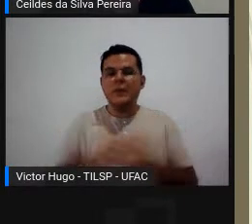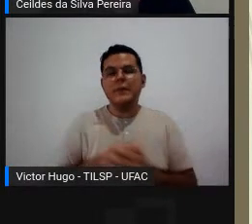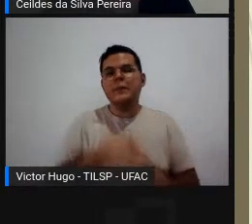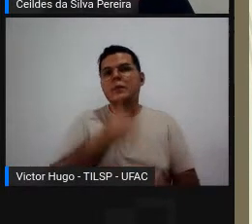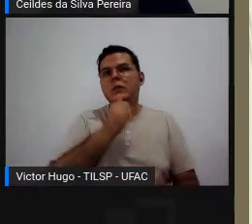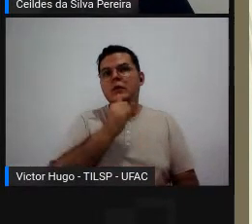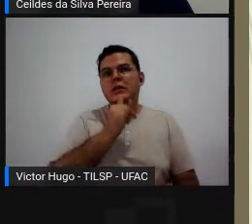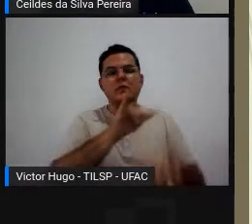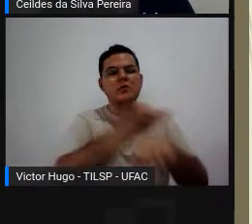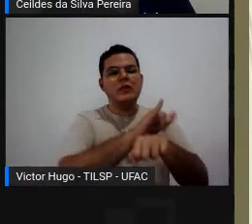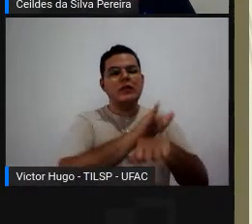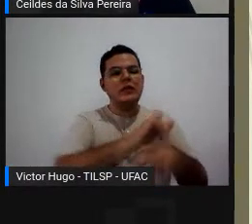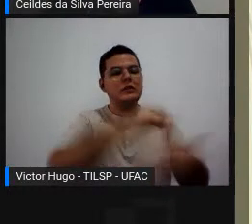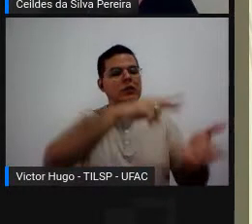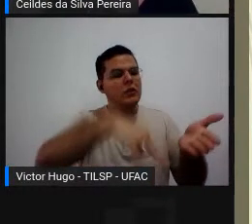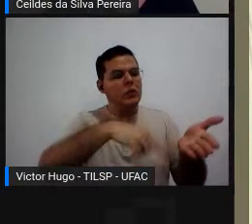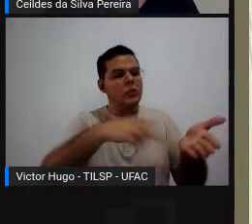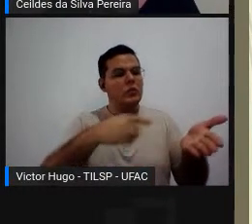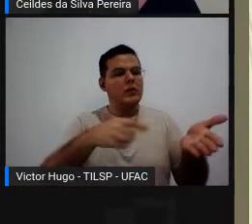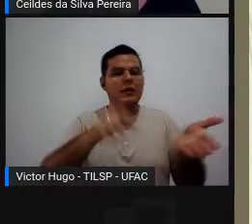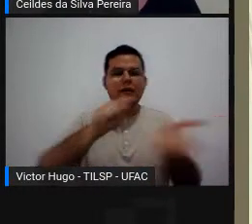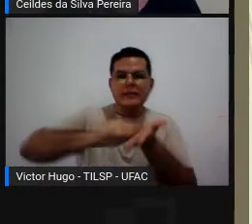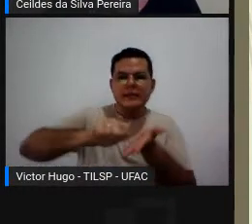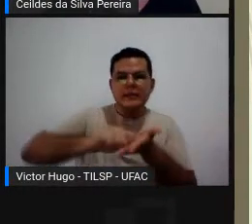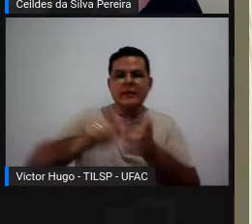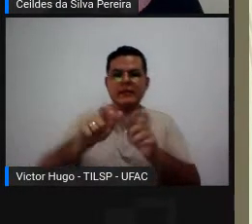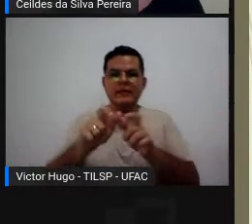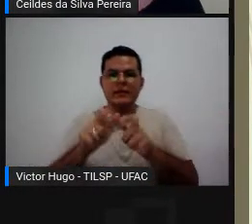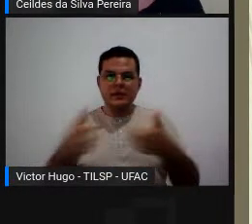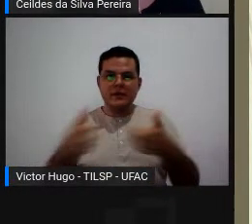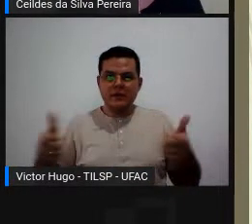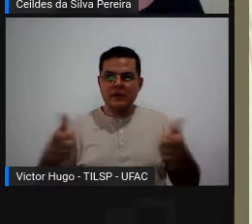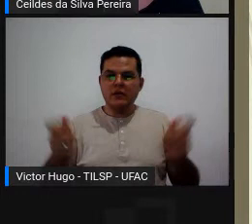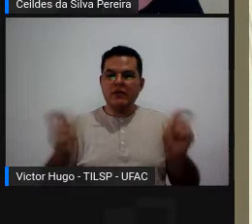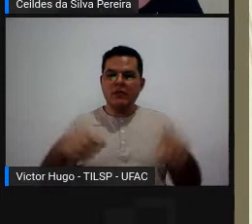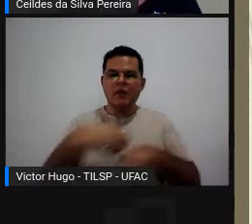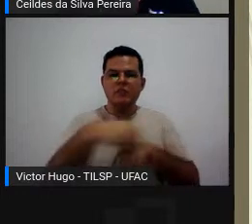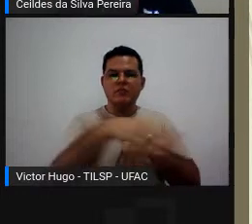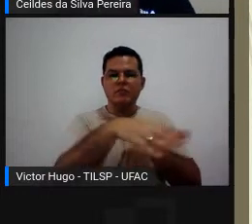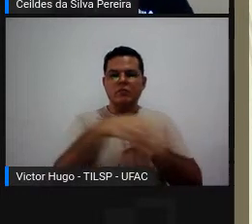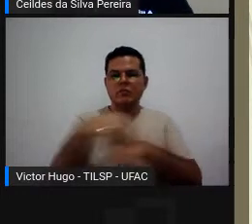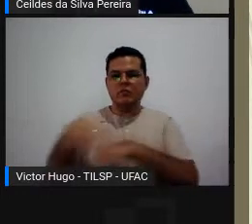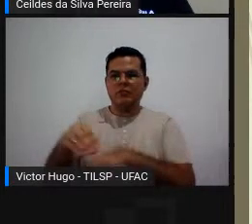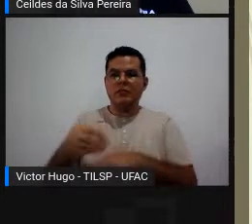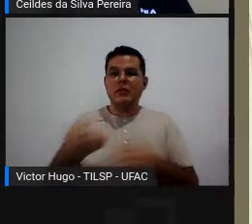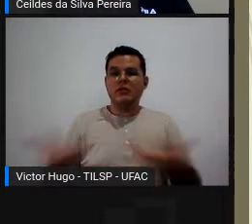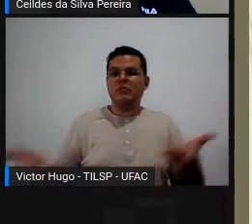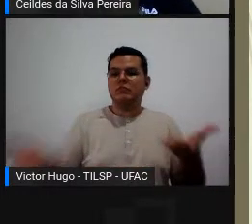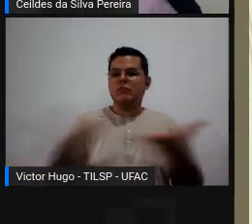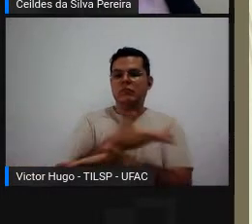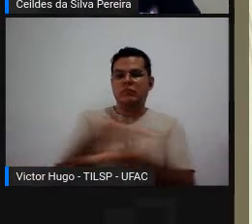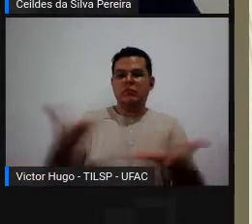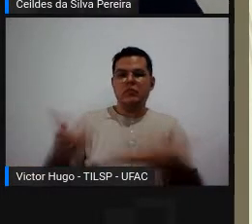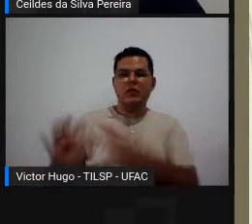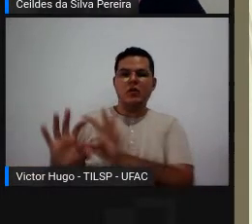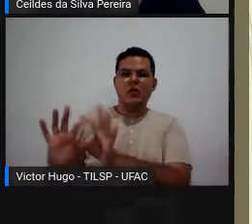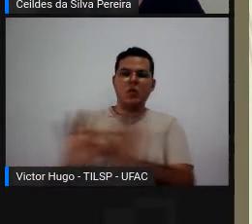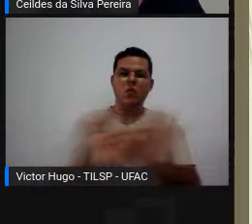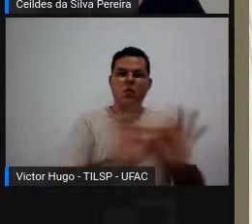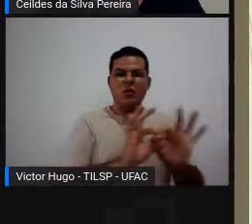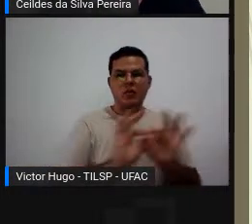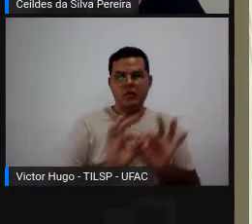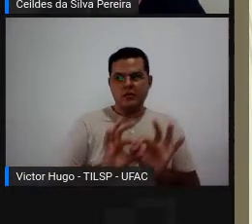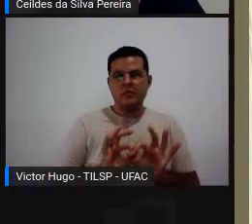escrita, gramática, de fato, pudessem ser transferidos de um contexto para outro sem qualquer problema. Isso por quê?